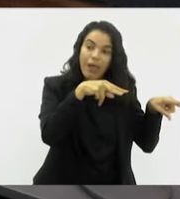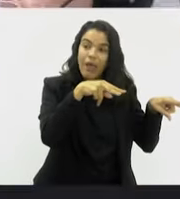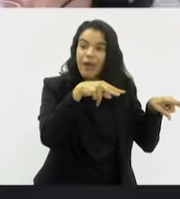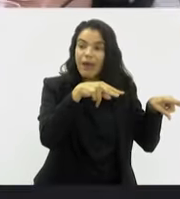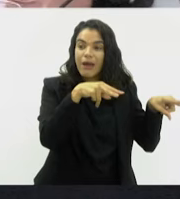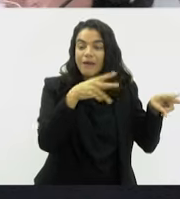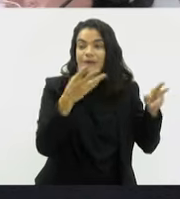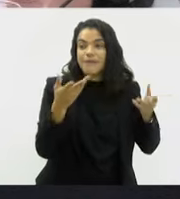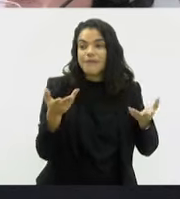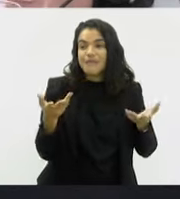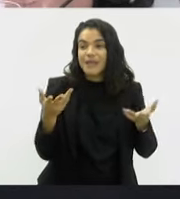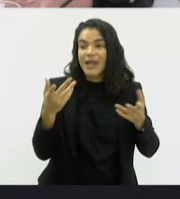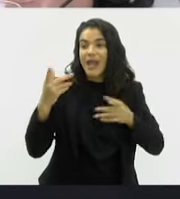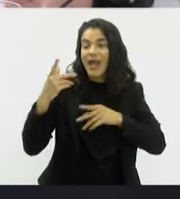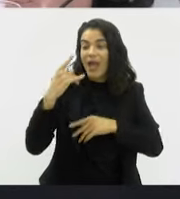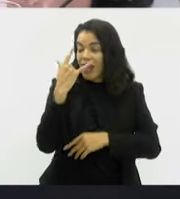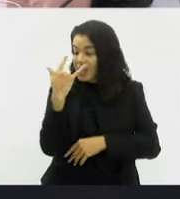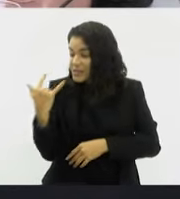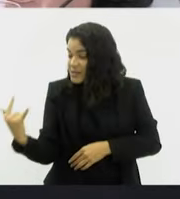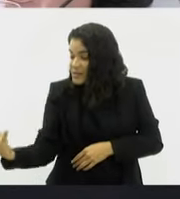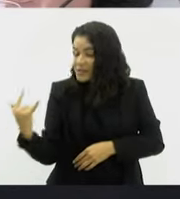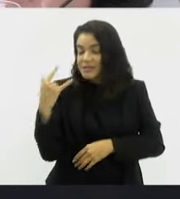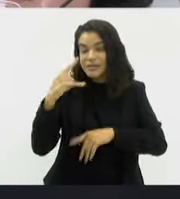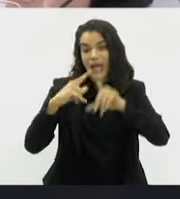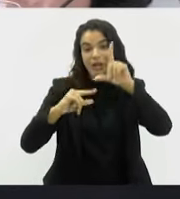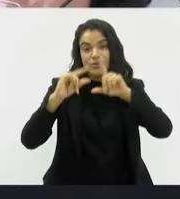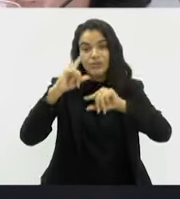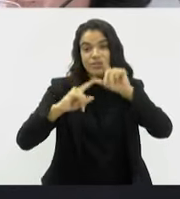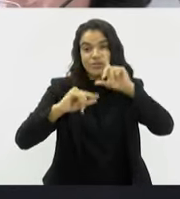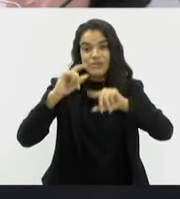Presidente, assédio estrelar. Assédio estrelar.